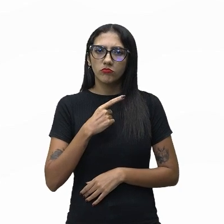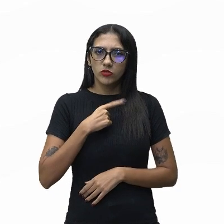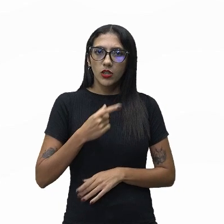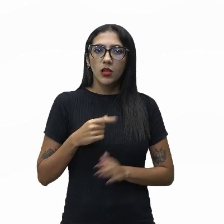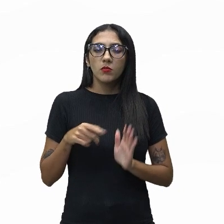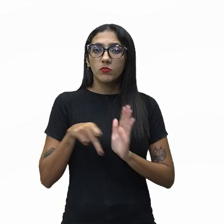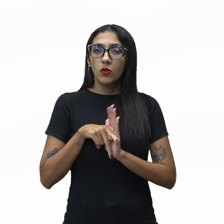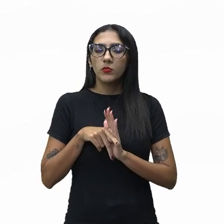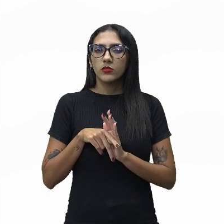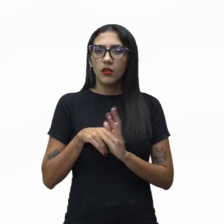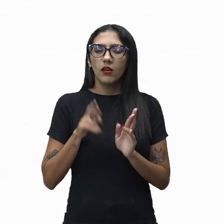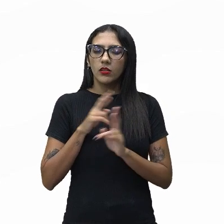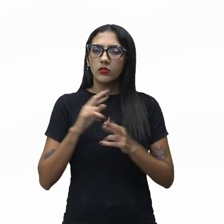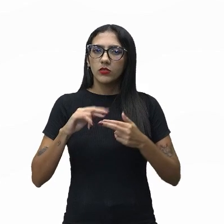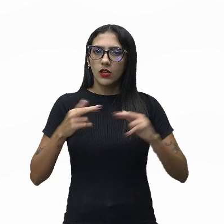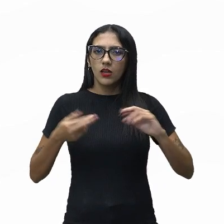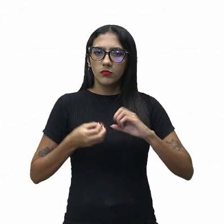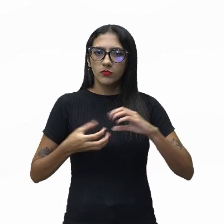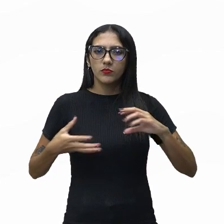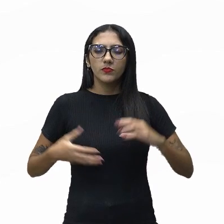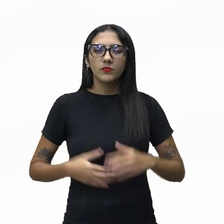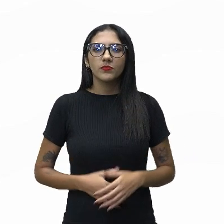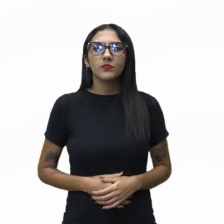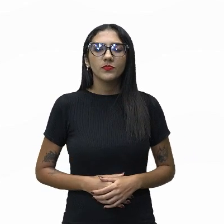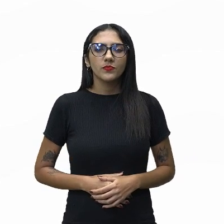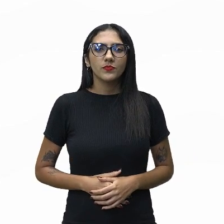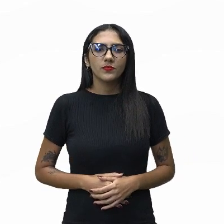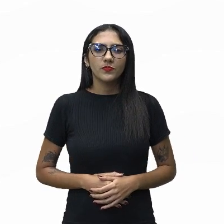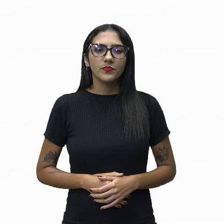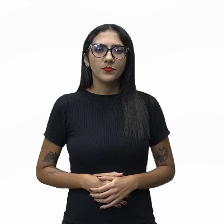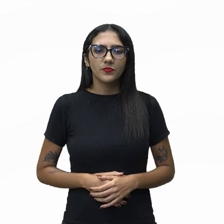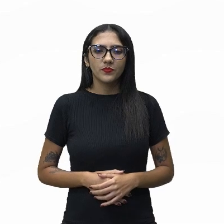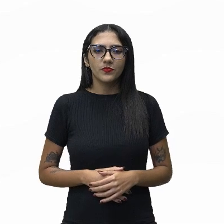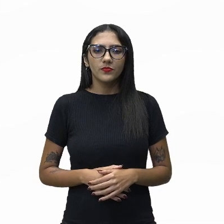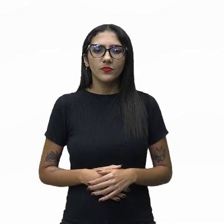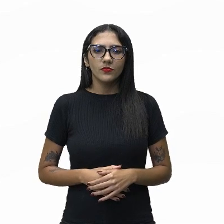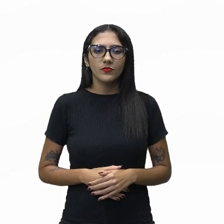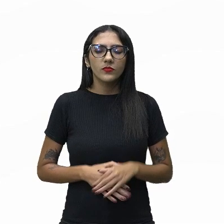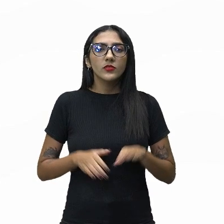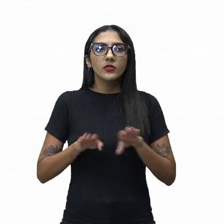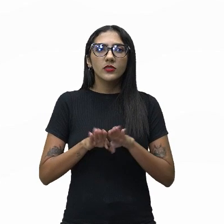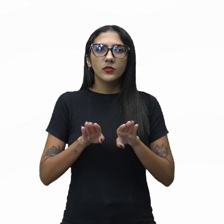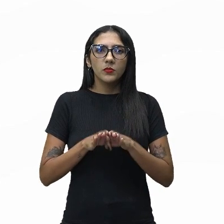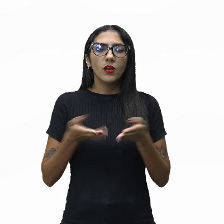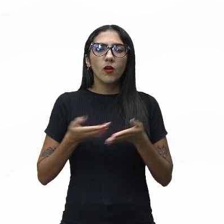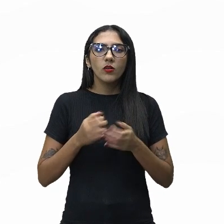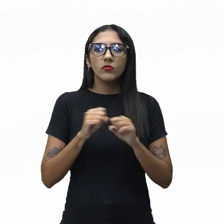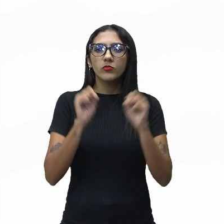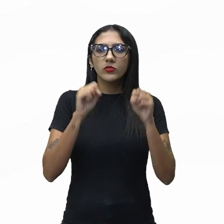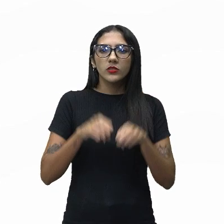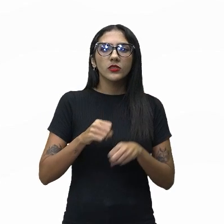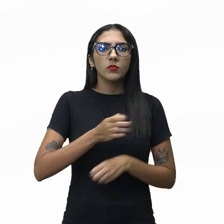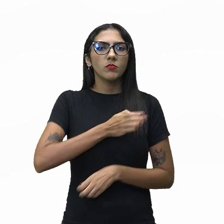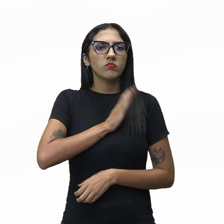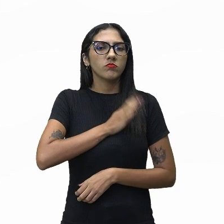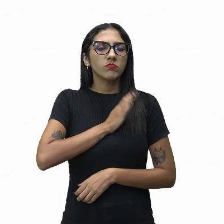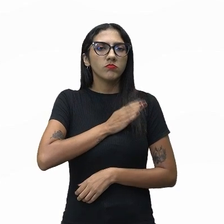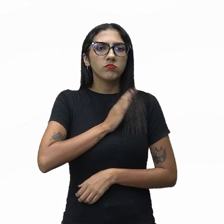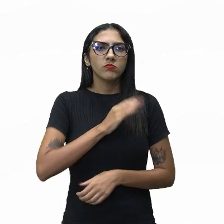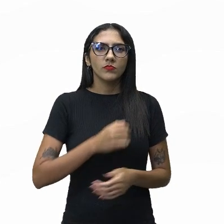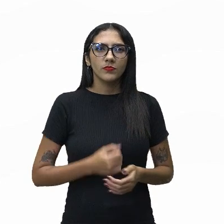produção dessa energia, né? E a gente tem aí o sistema cardiovascular, né? Porque